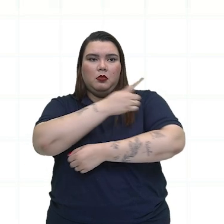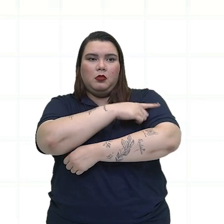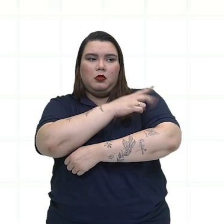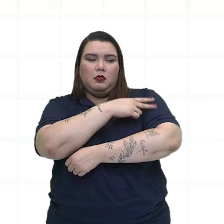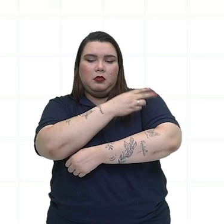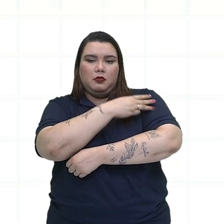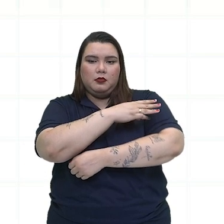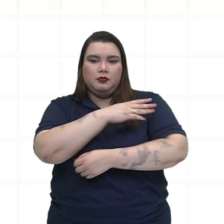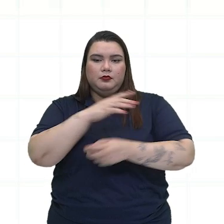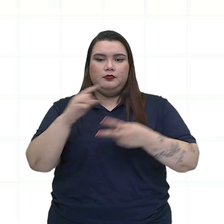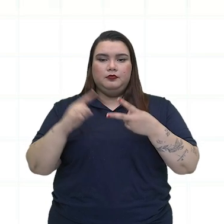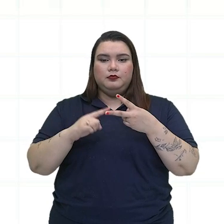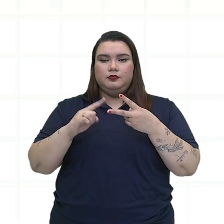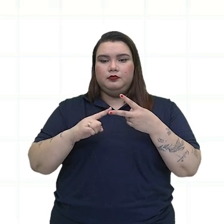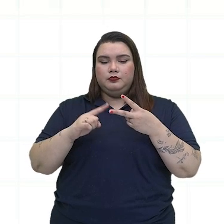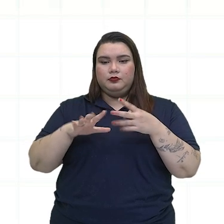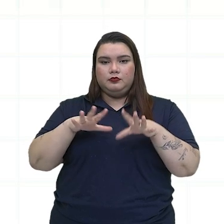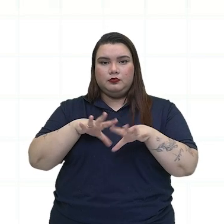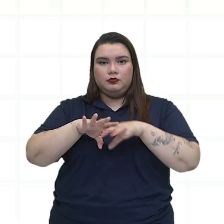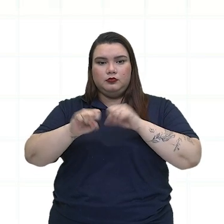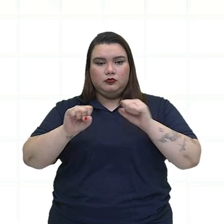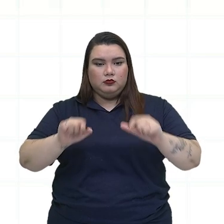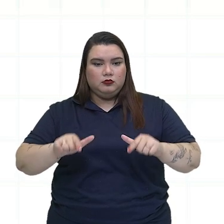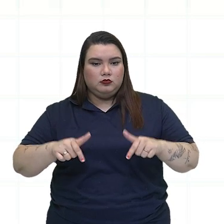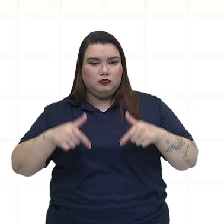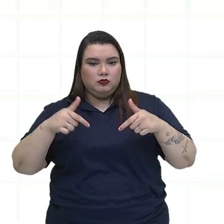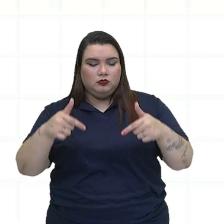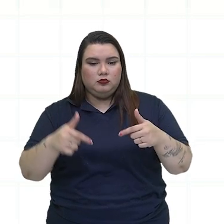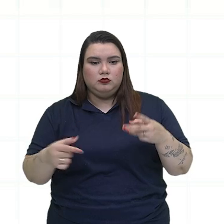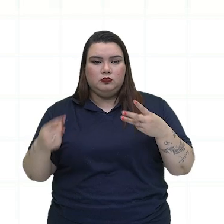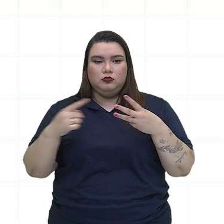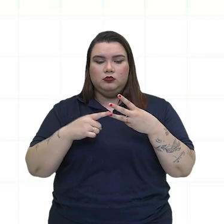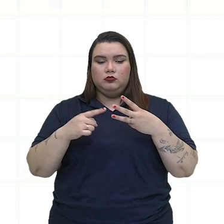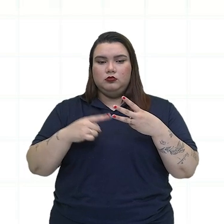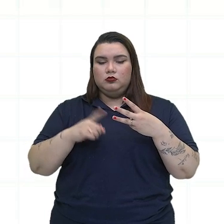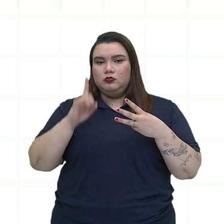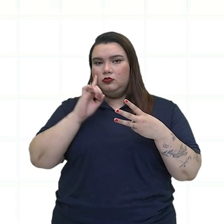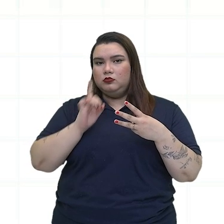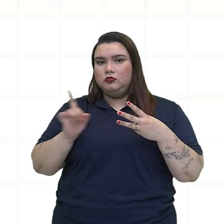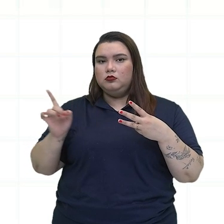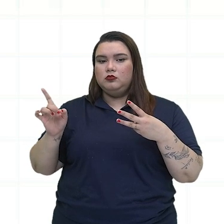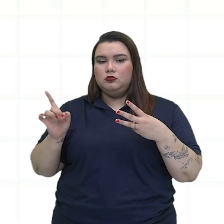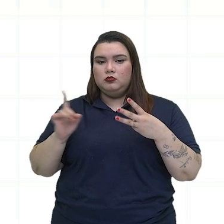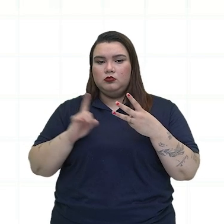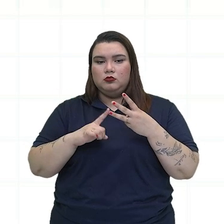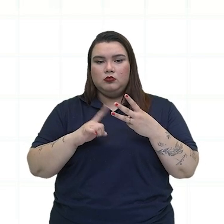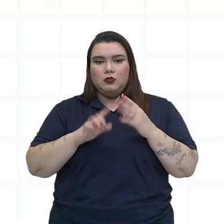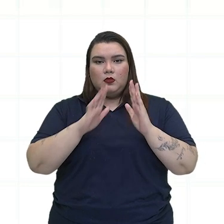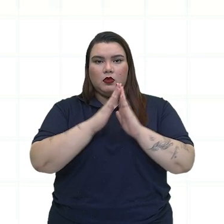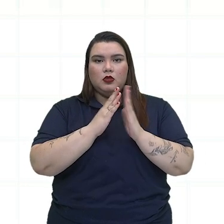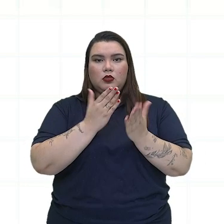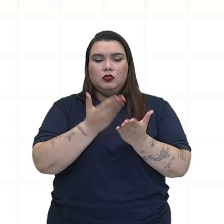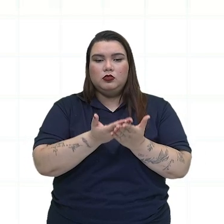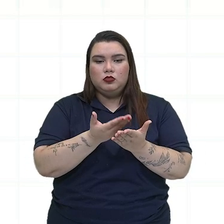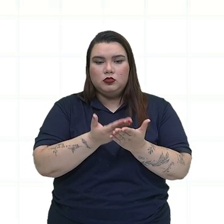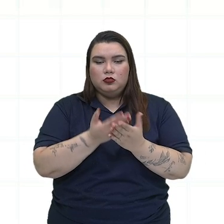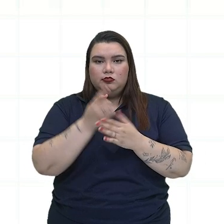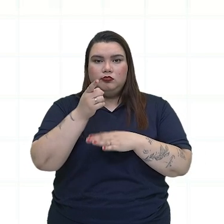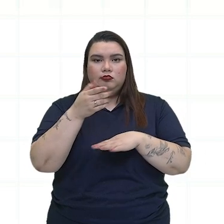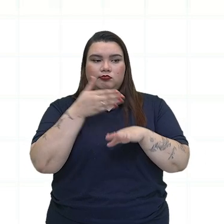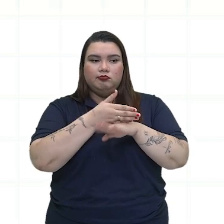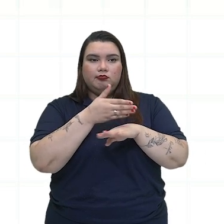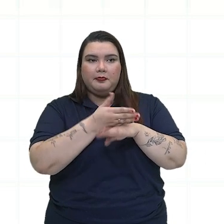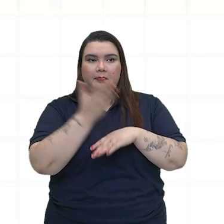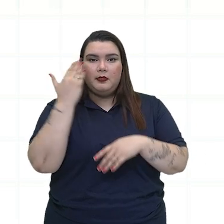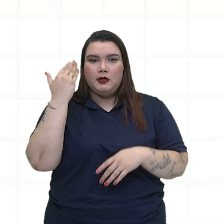ensino, certifications, as certificações, schools attended, a escola que você